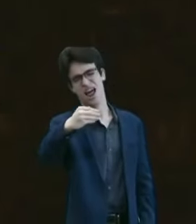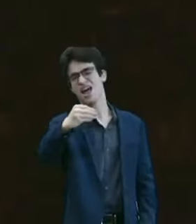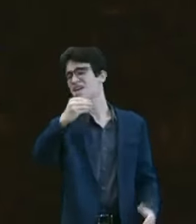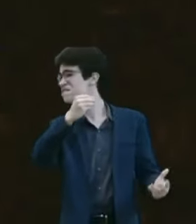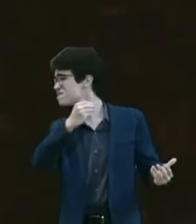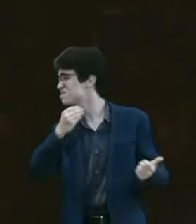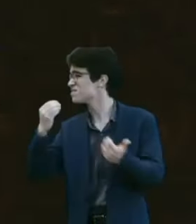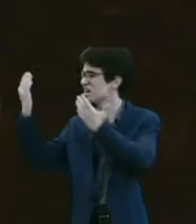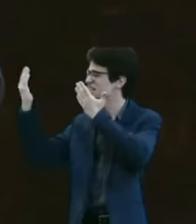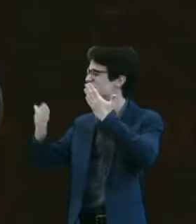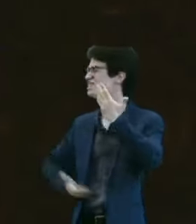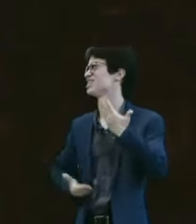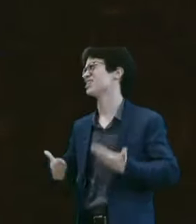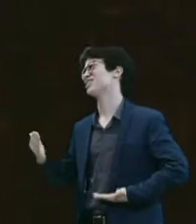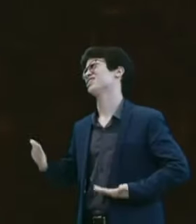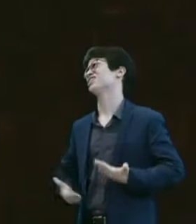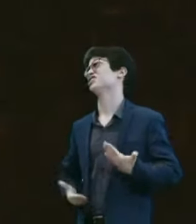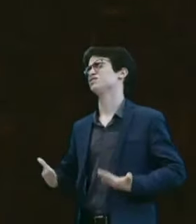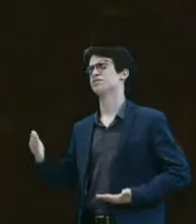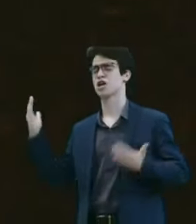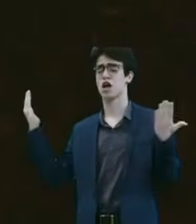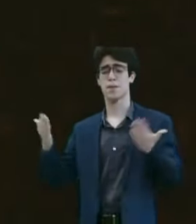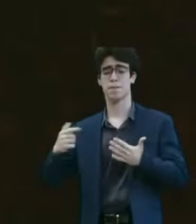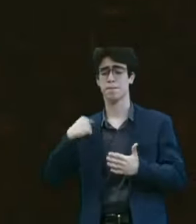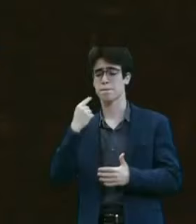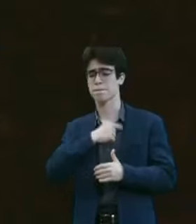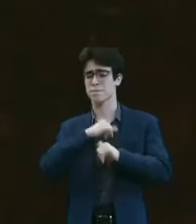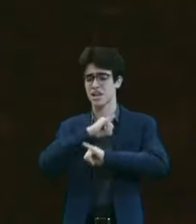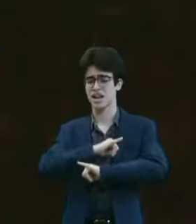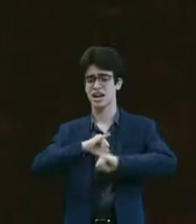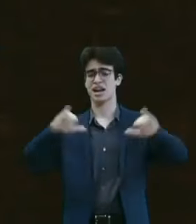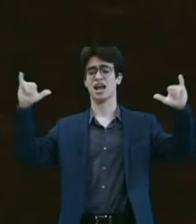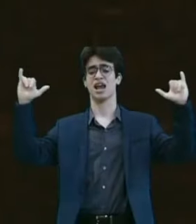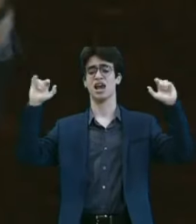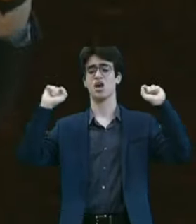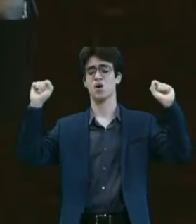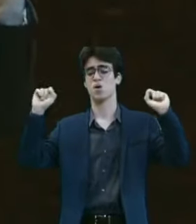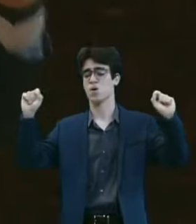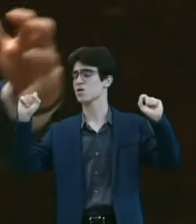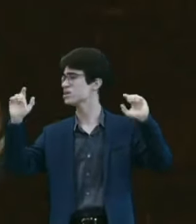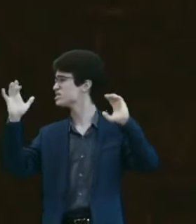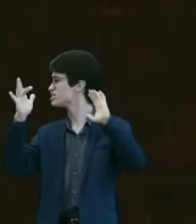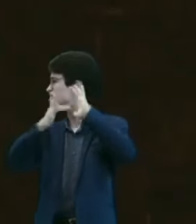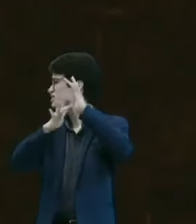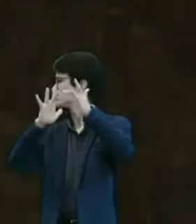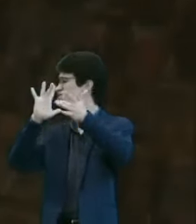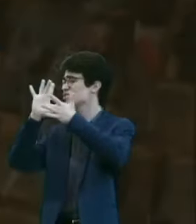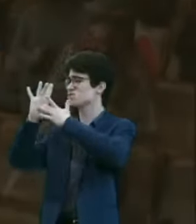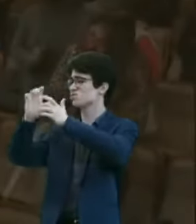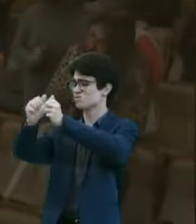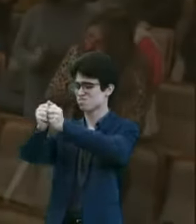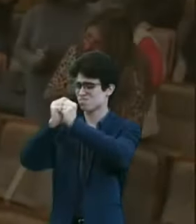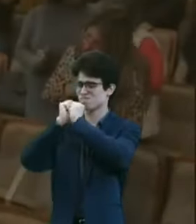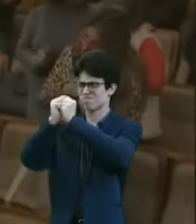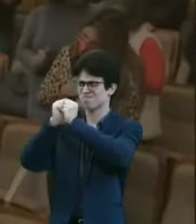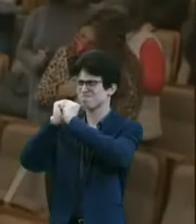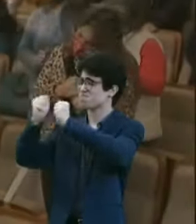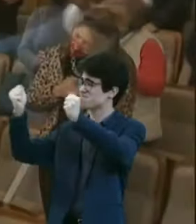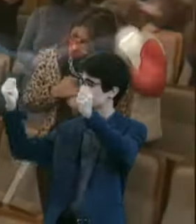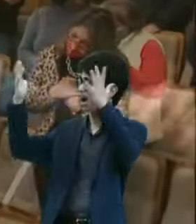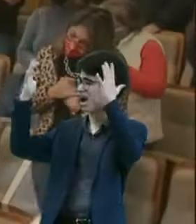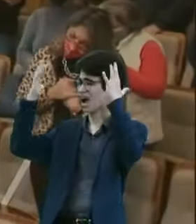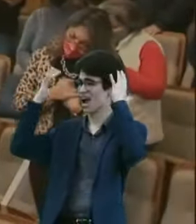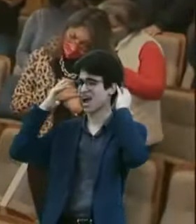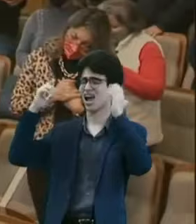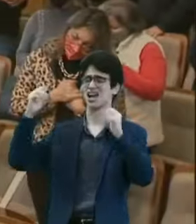ao Senhor. Nós declaramos pela fé que a boa mão do Senhor estará estendida